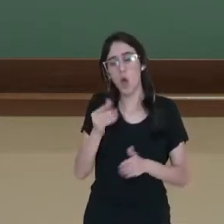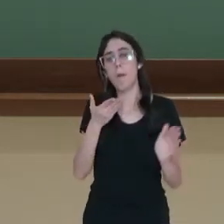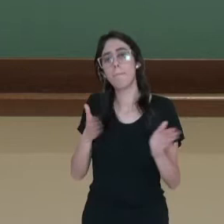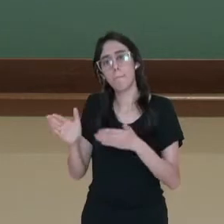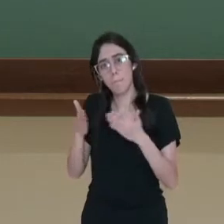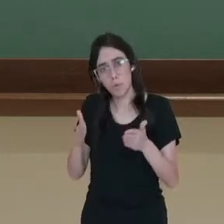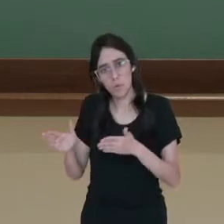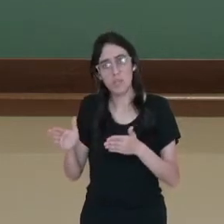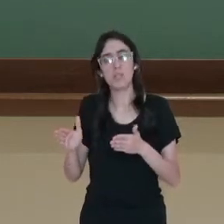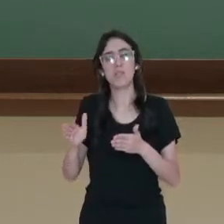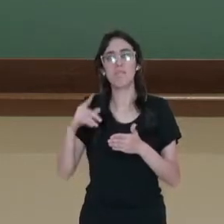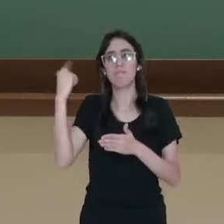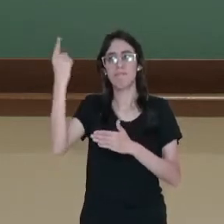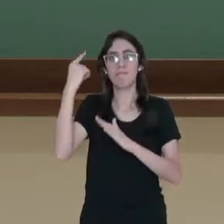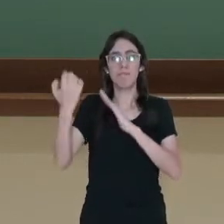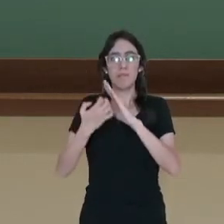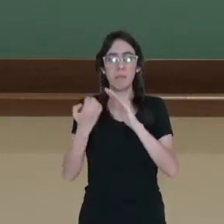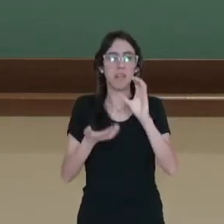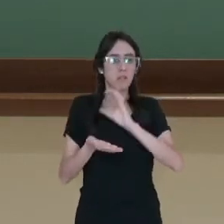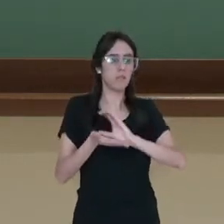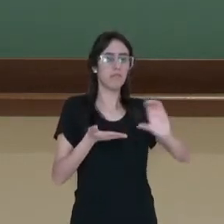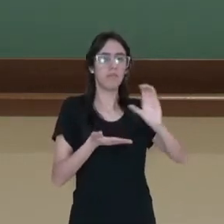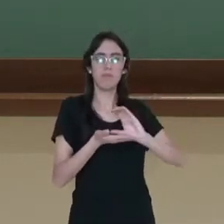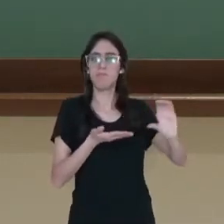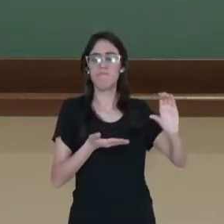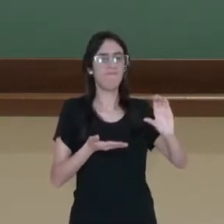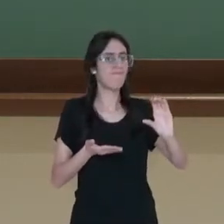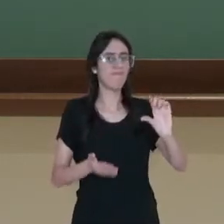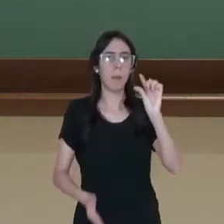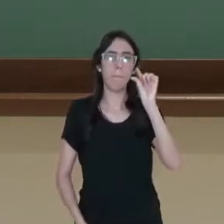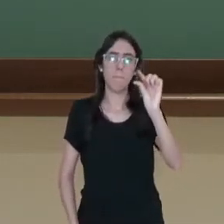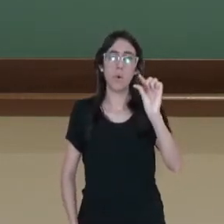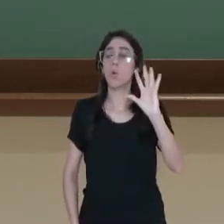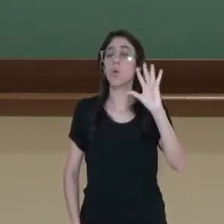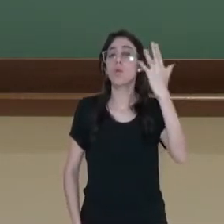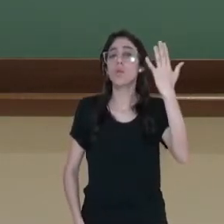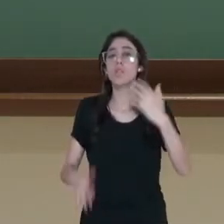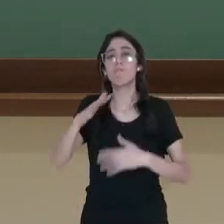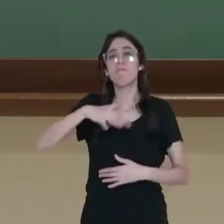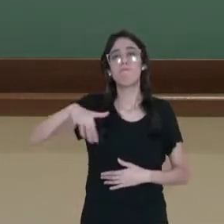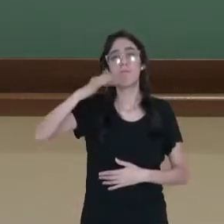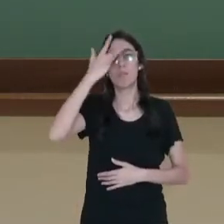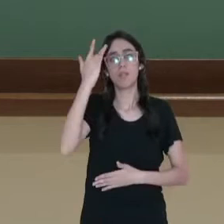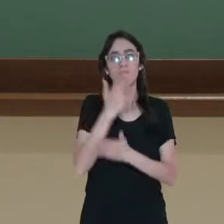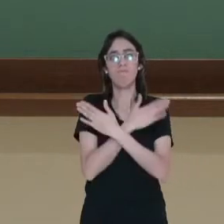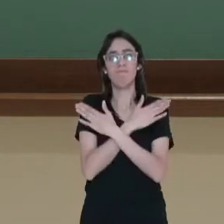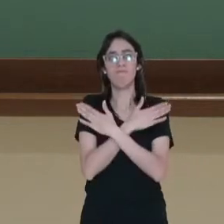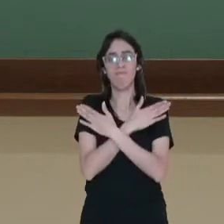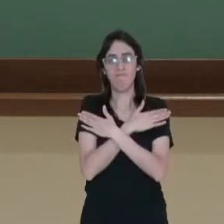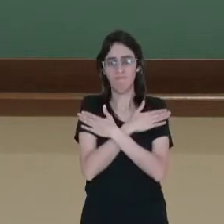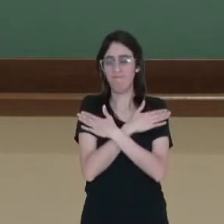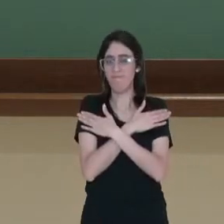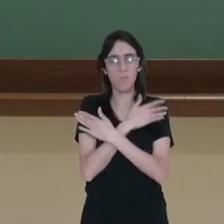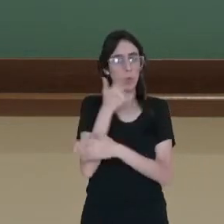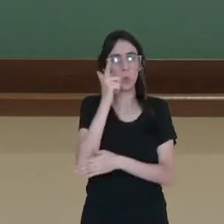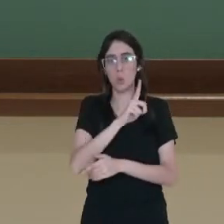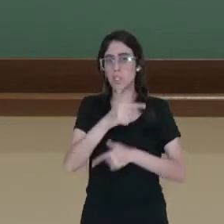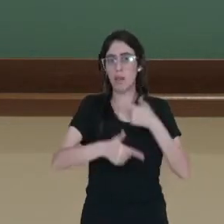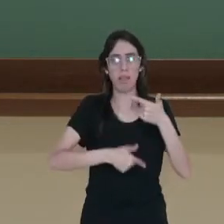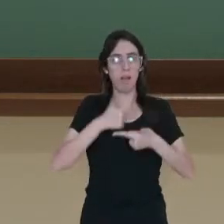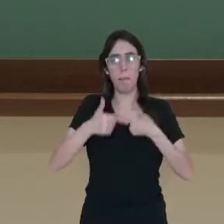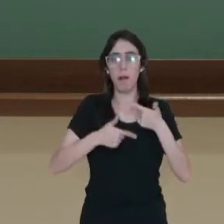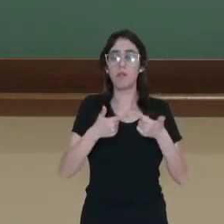menor investimento das empresas, ou seja, desemprego. A política para manter a estabilidade do Plano Real trouxe